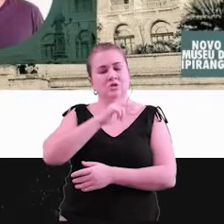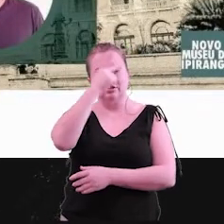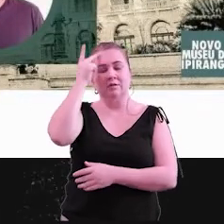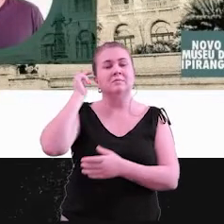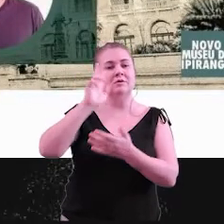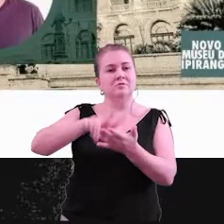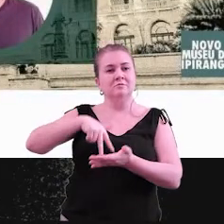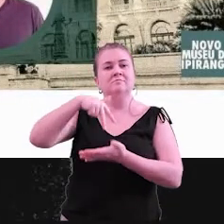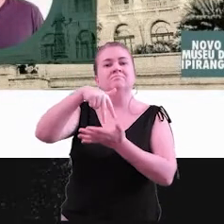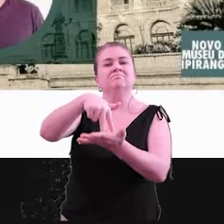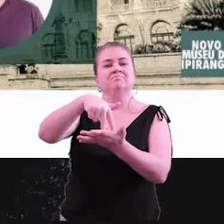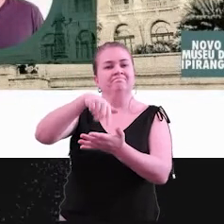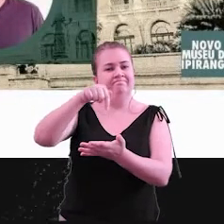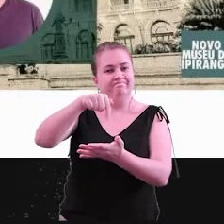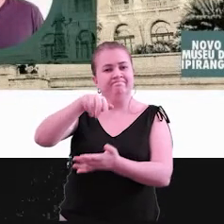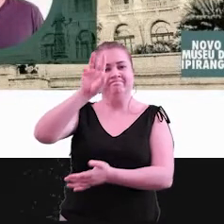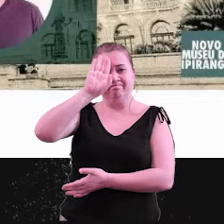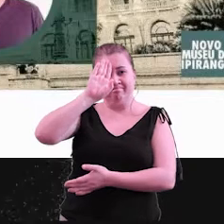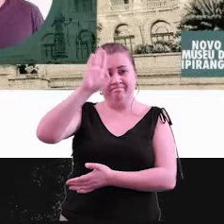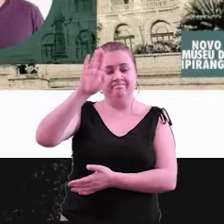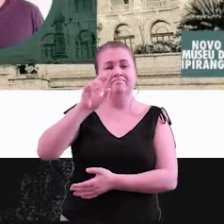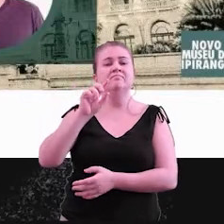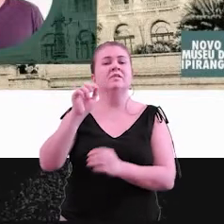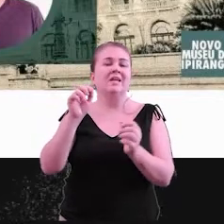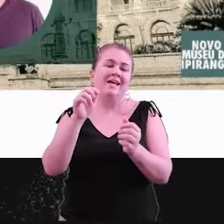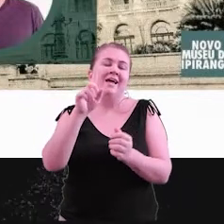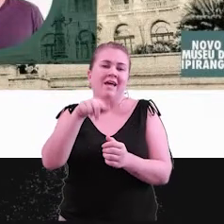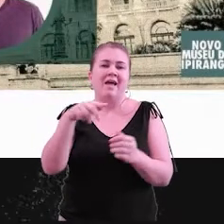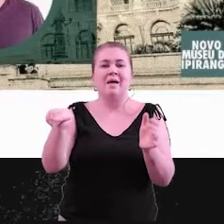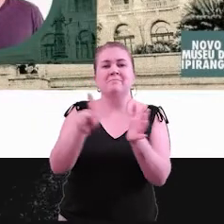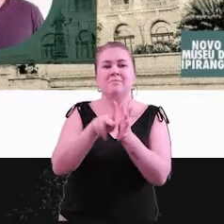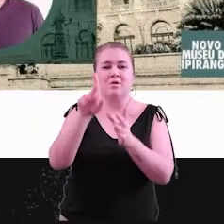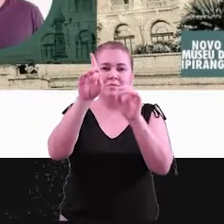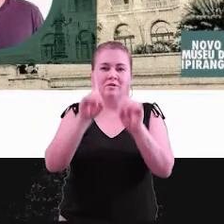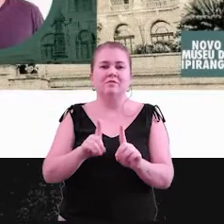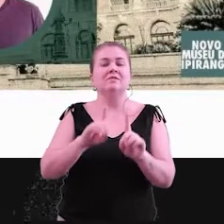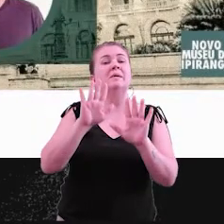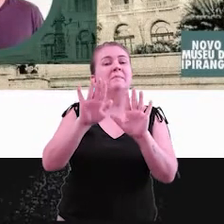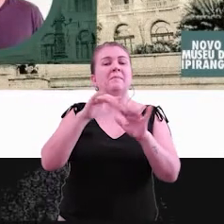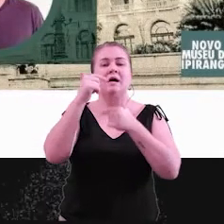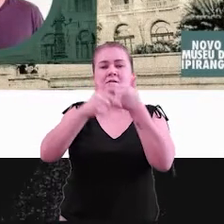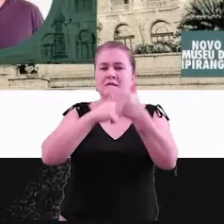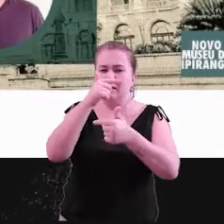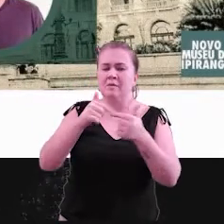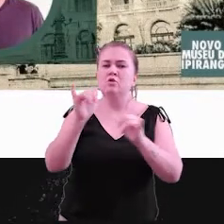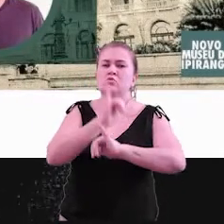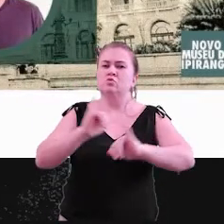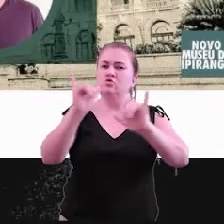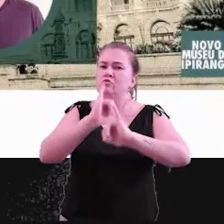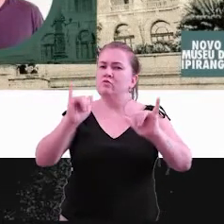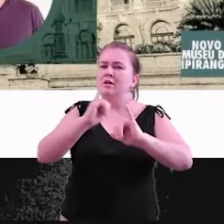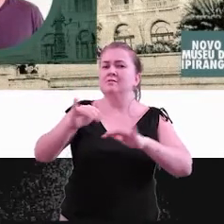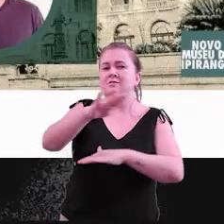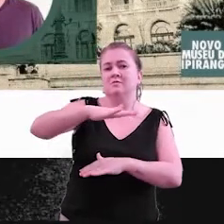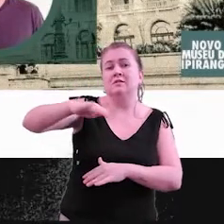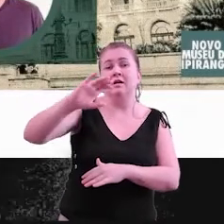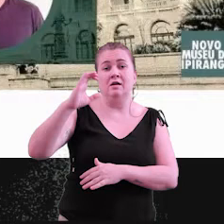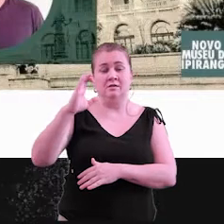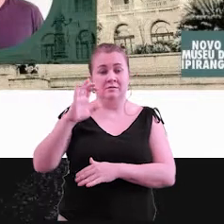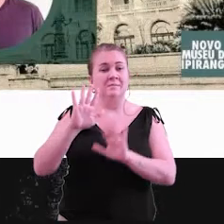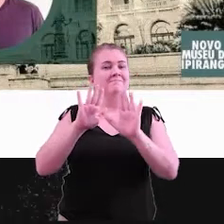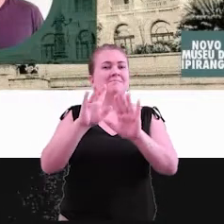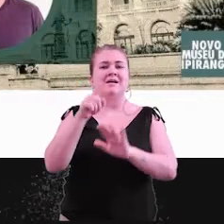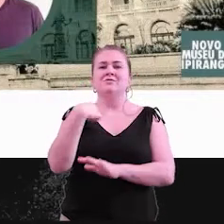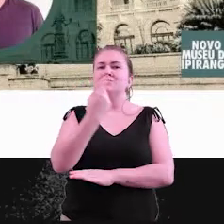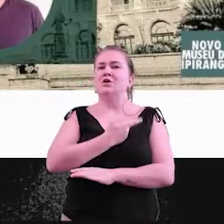protagonistas no universo das pessoas com deficiência, e têm trabalhado em divulgação científica, mas a gente ainda